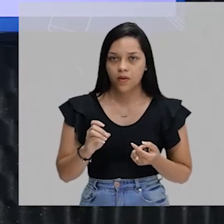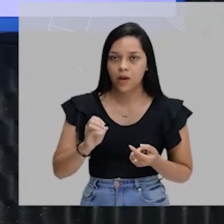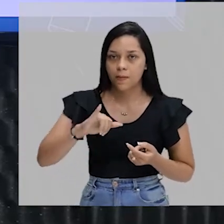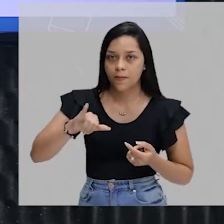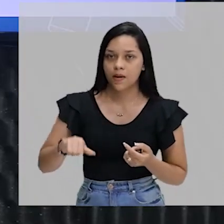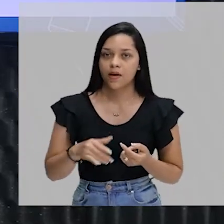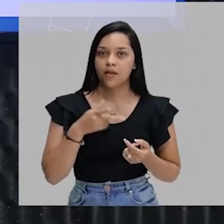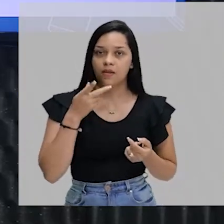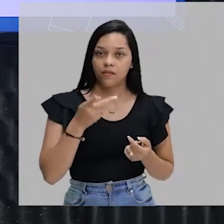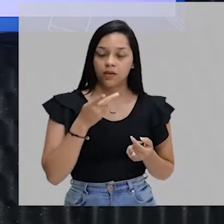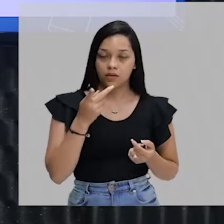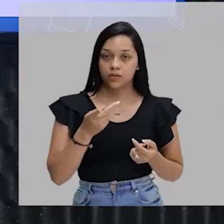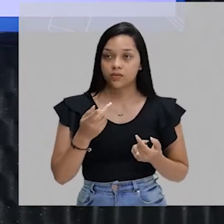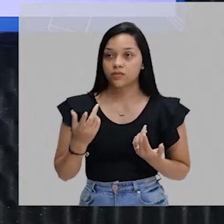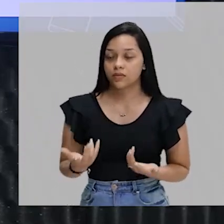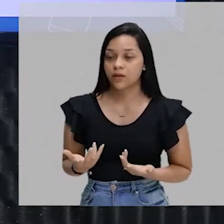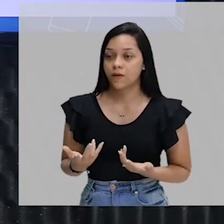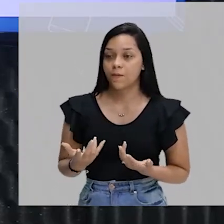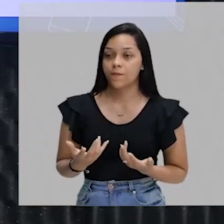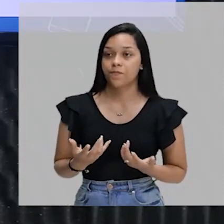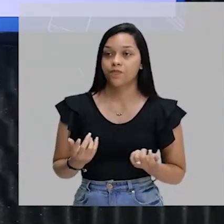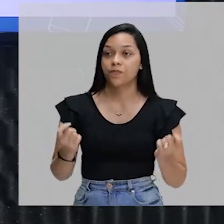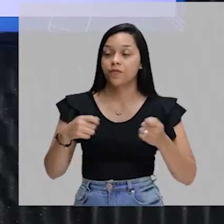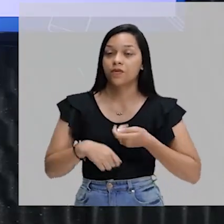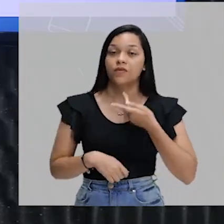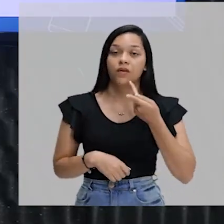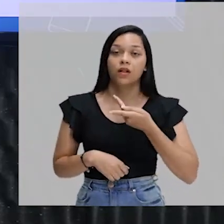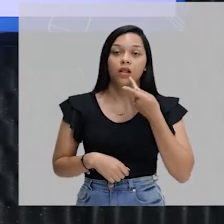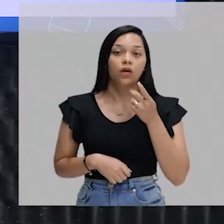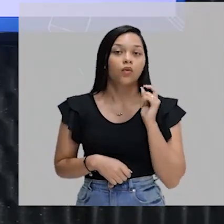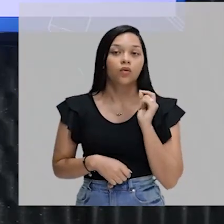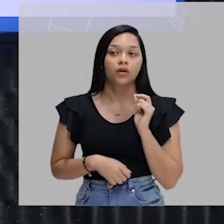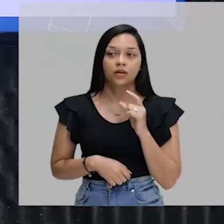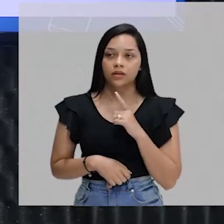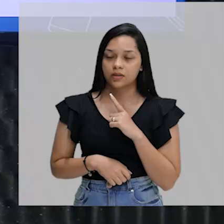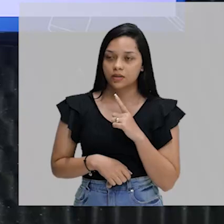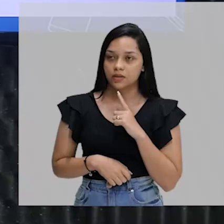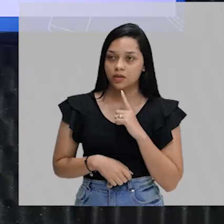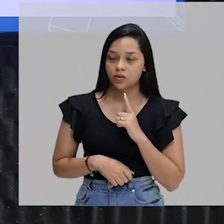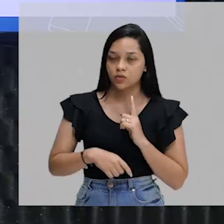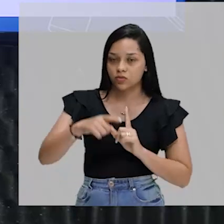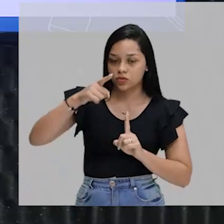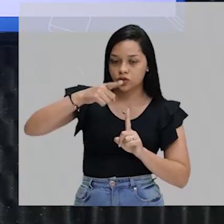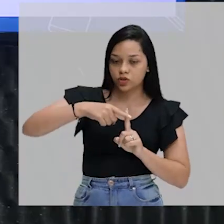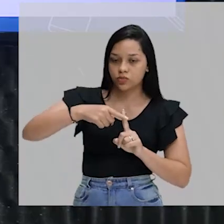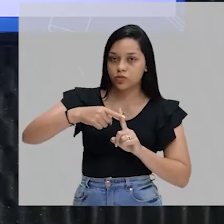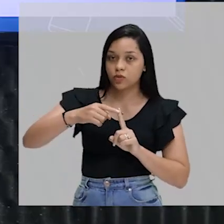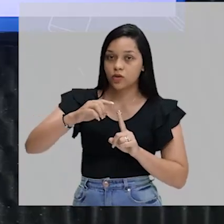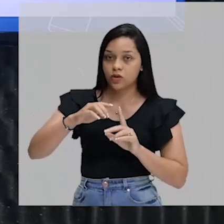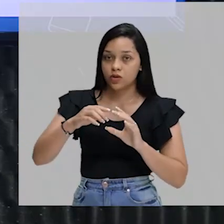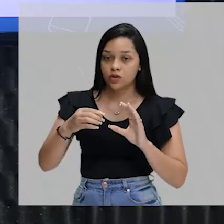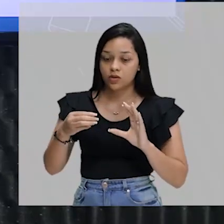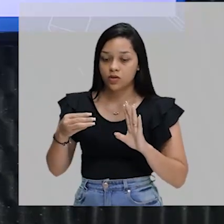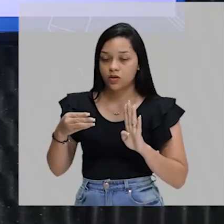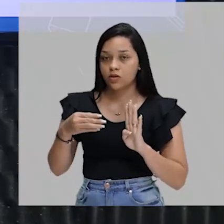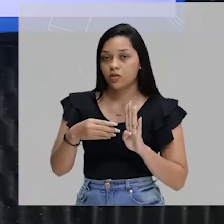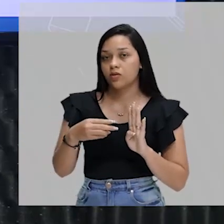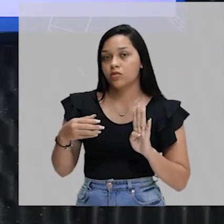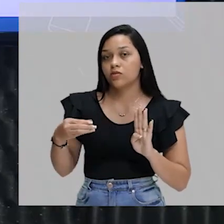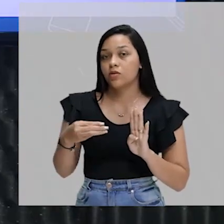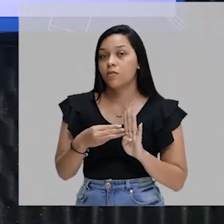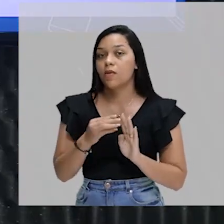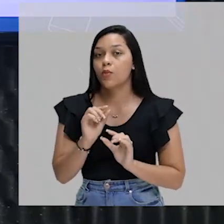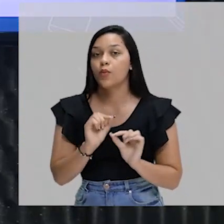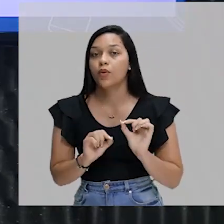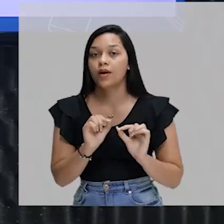falando do milho transgênico, posso citar para vocês que existe um tipo de bactéria que faz